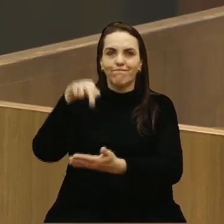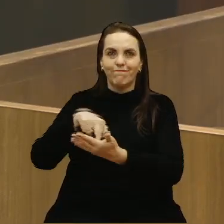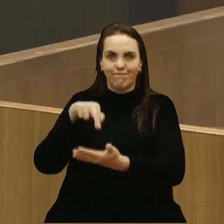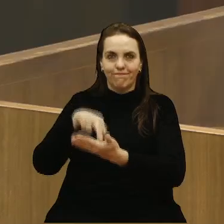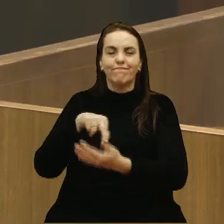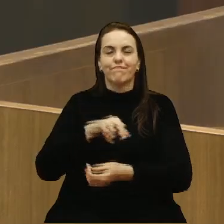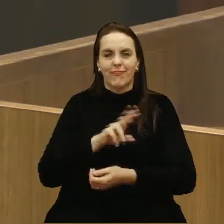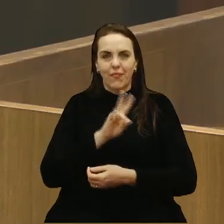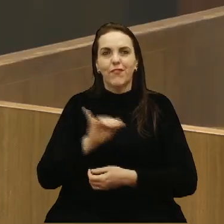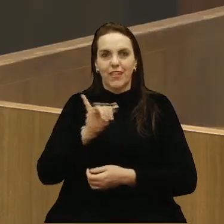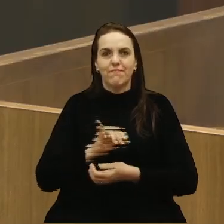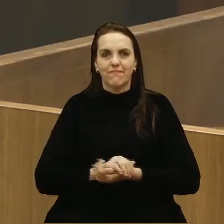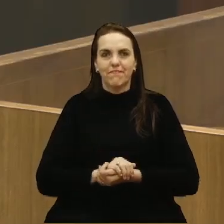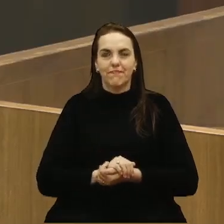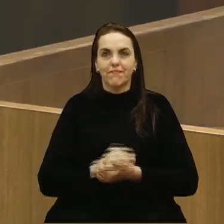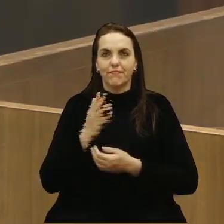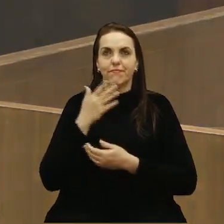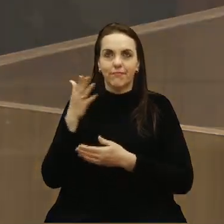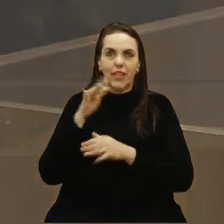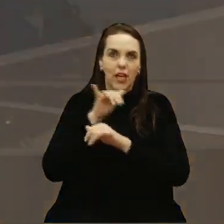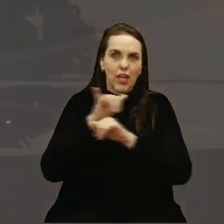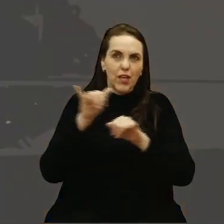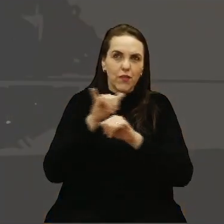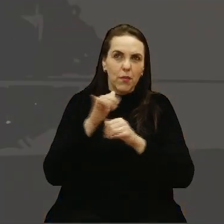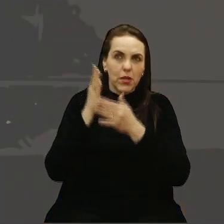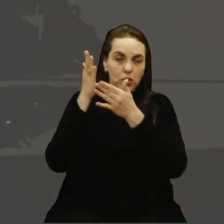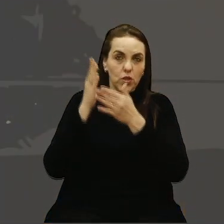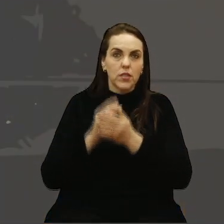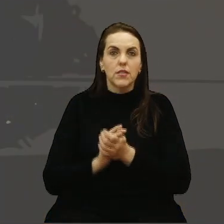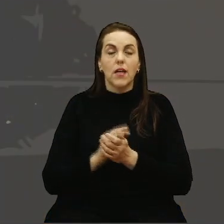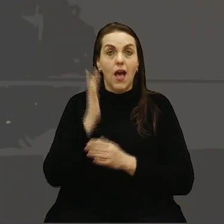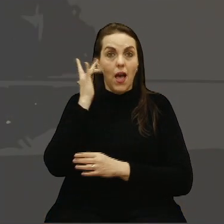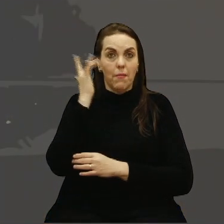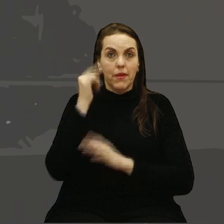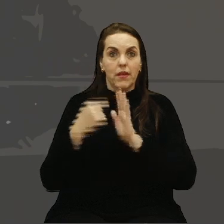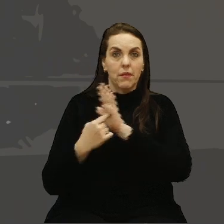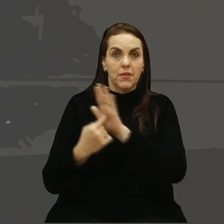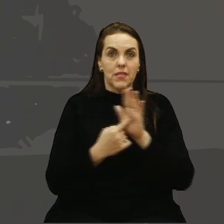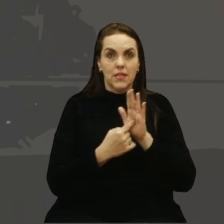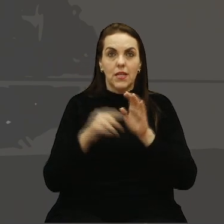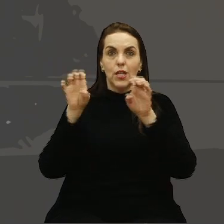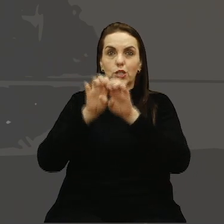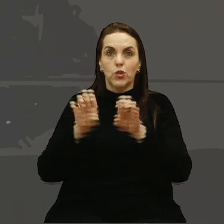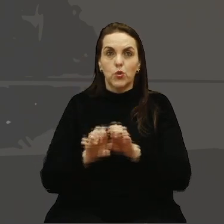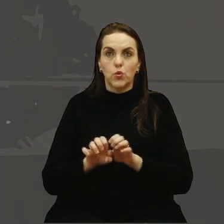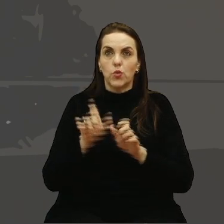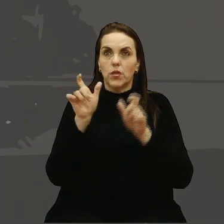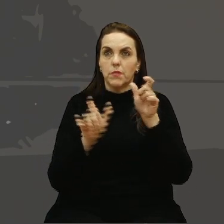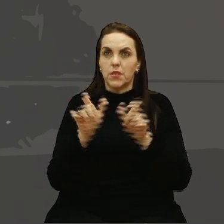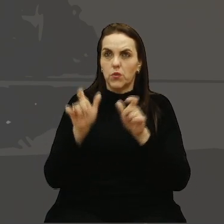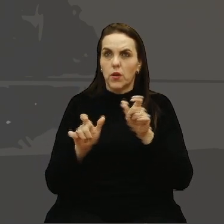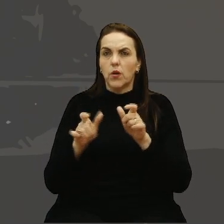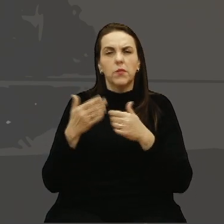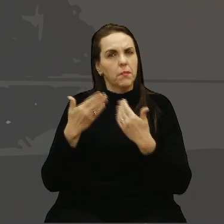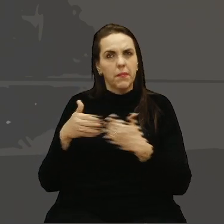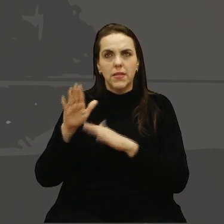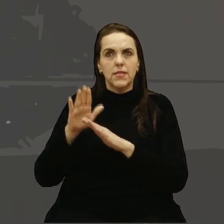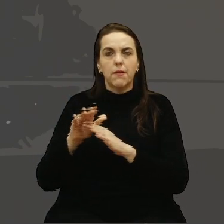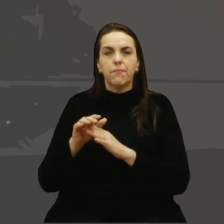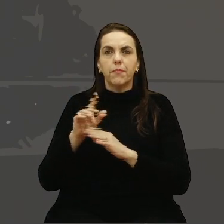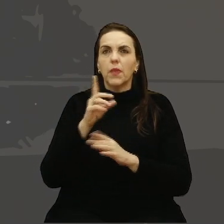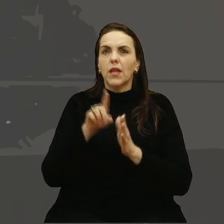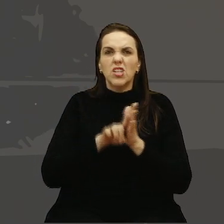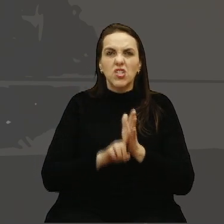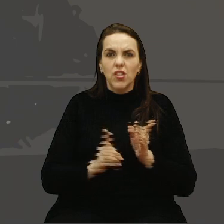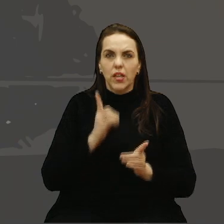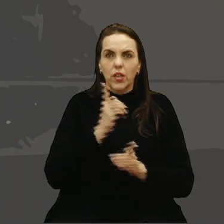aí aqui nós trouxemos algumas informações que eles vão apresentar amanhã. Estrutura de pessoal, pode passar. Todo o diagnóstico,